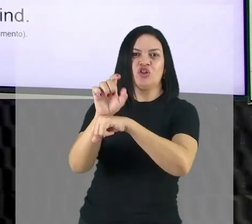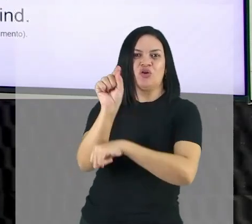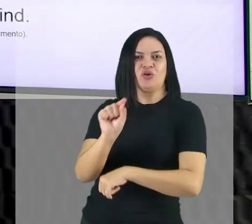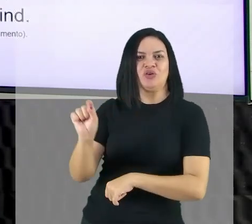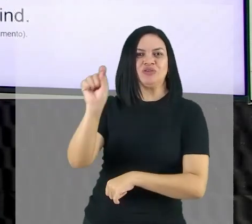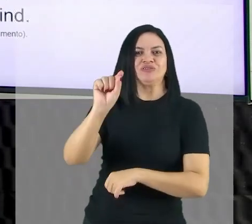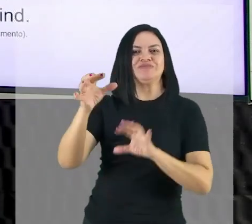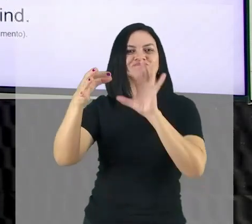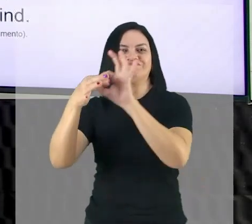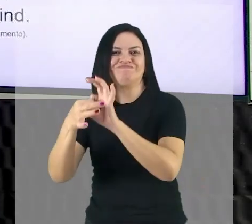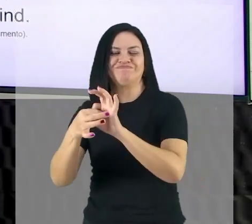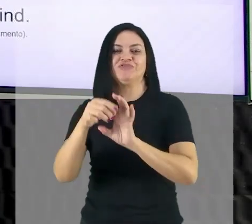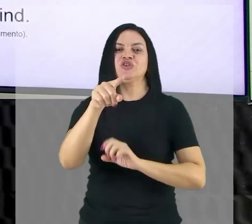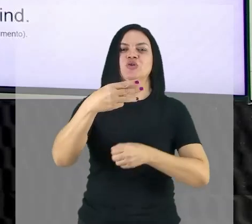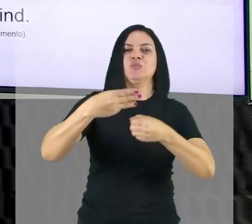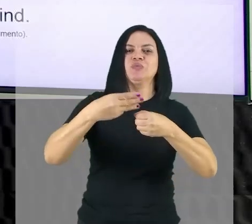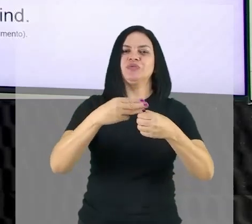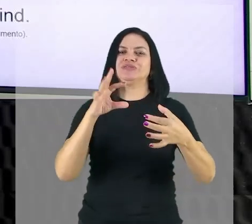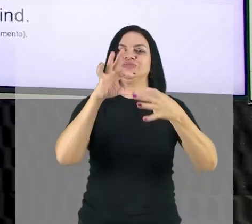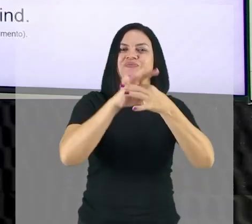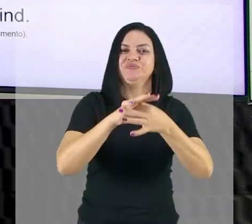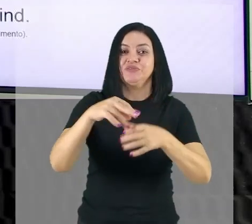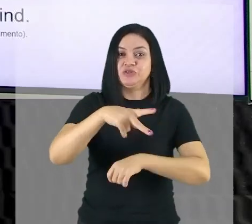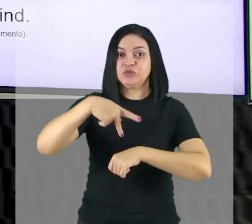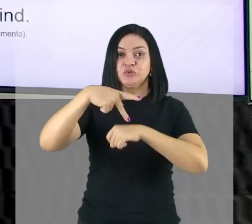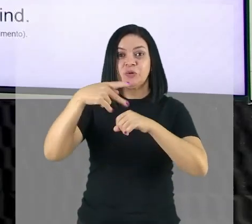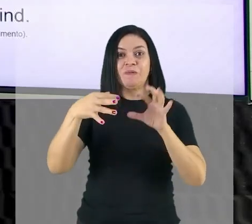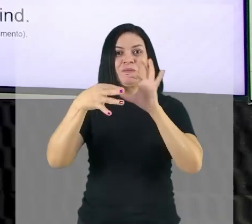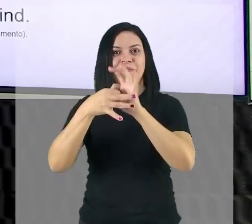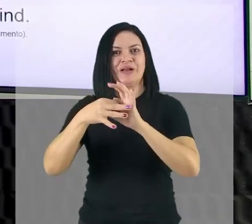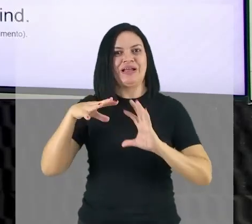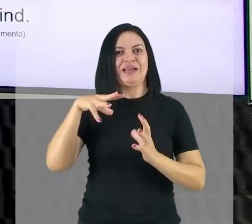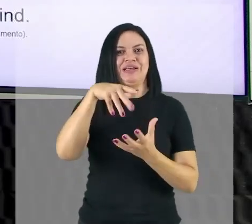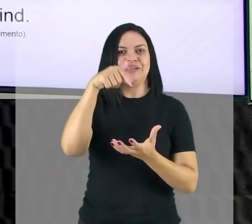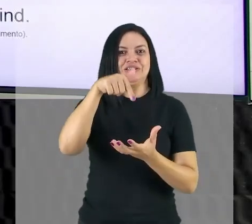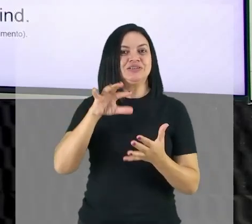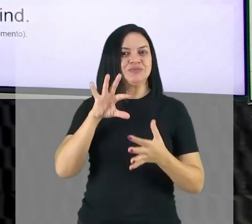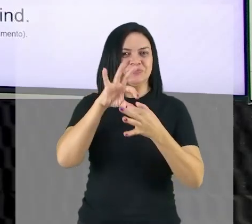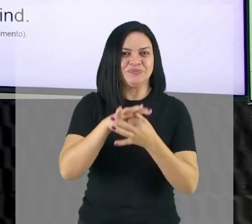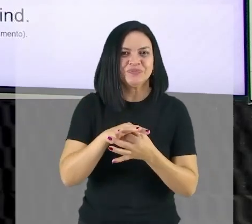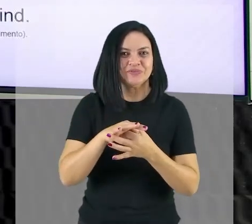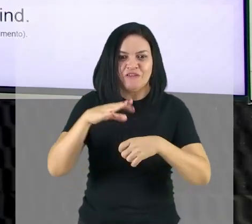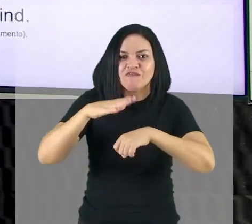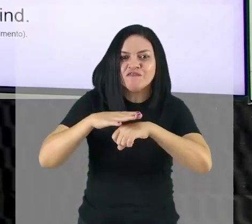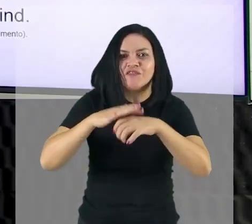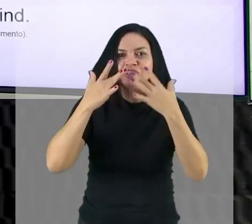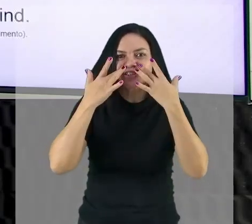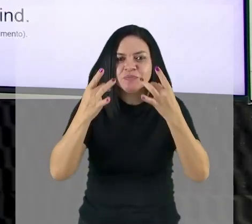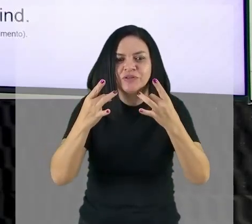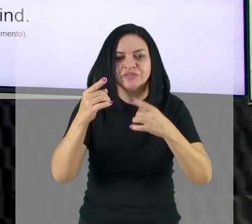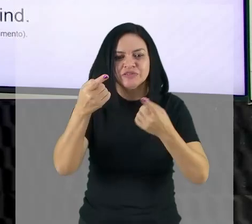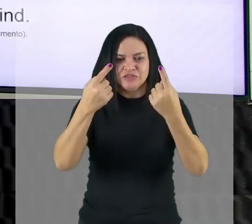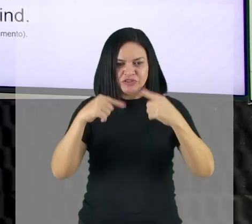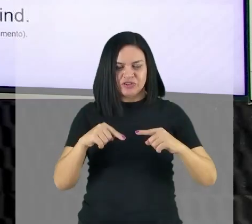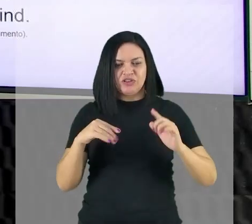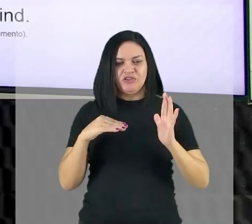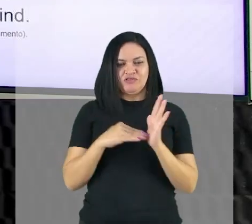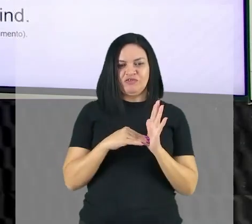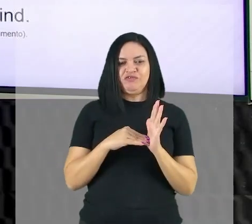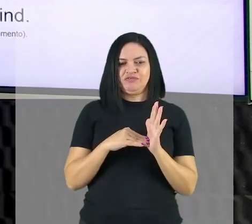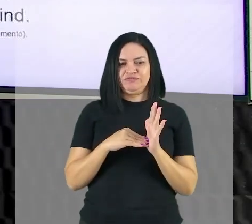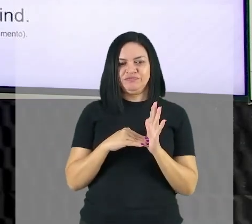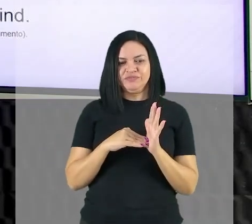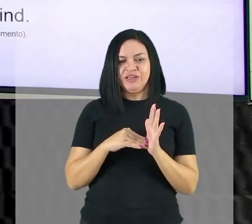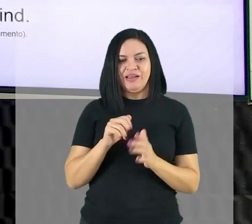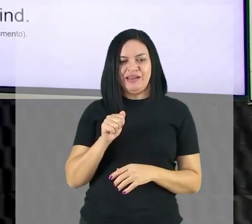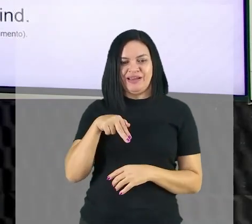seu município, no país, no mundo. Então ele vai chamando atenção para isso. O final do poema.